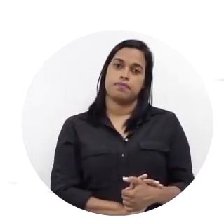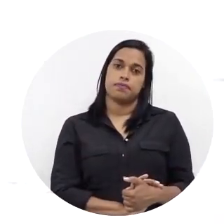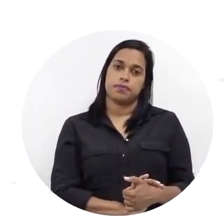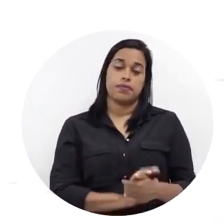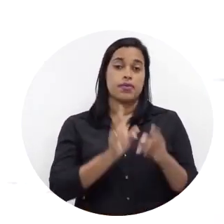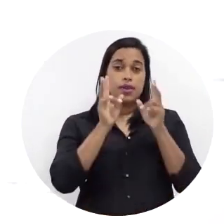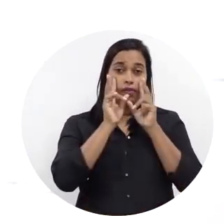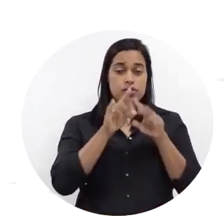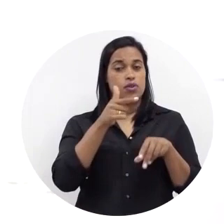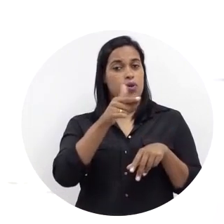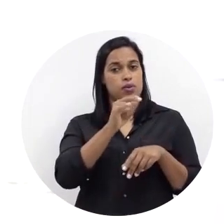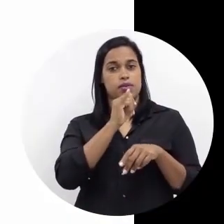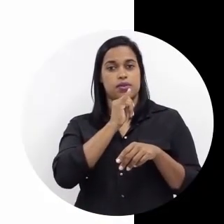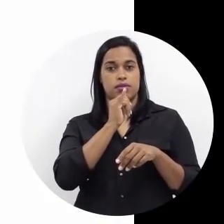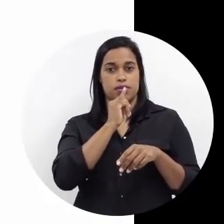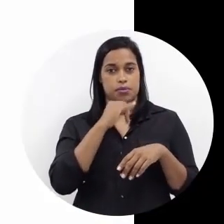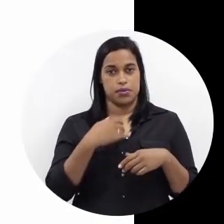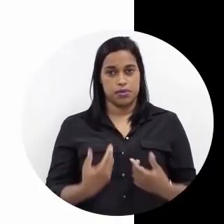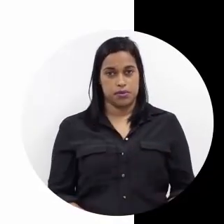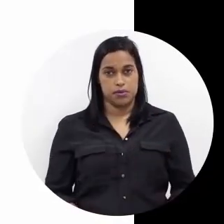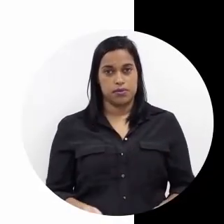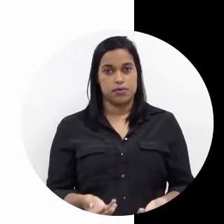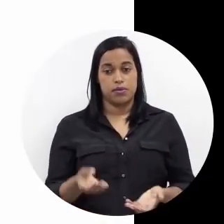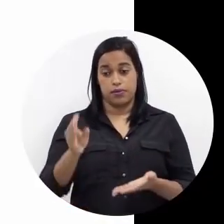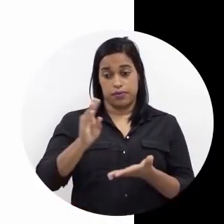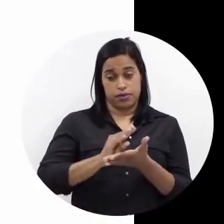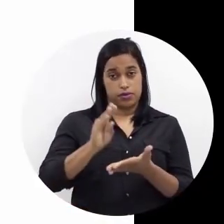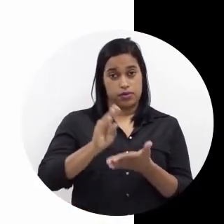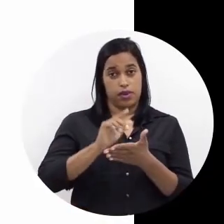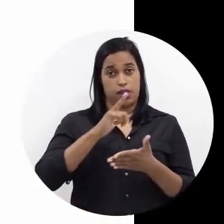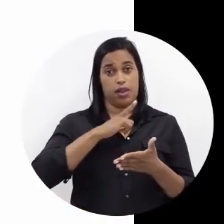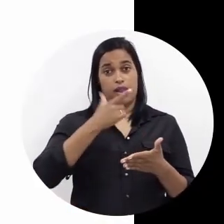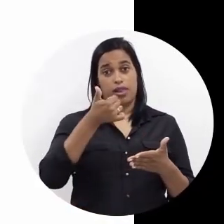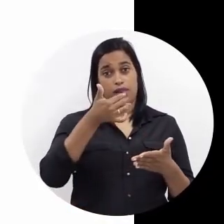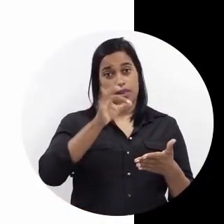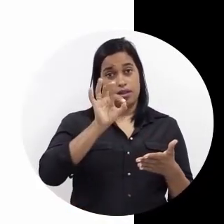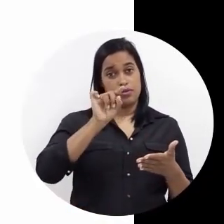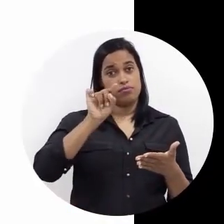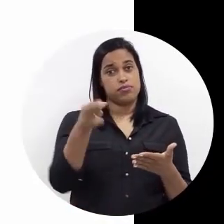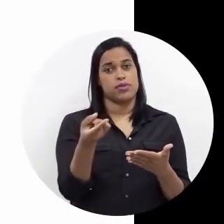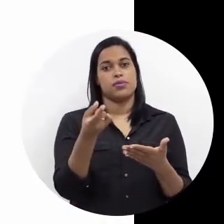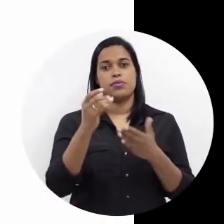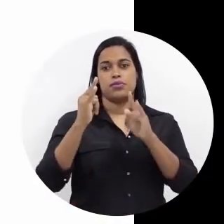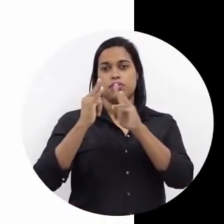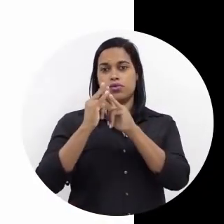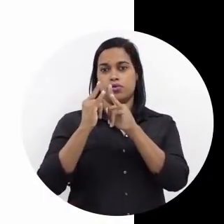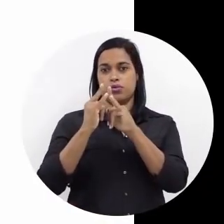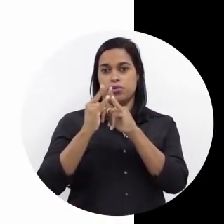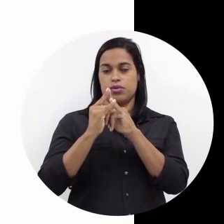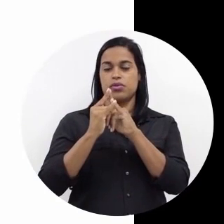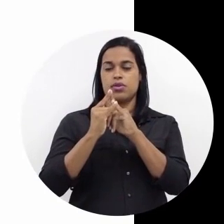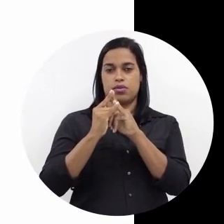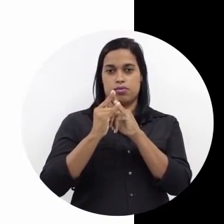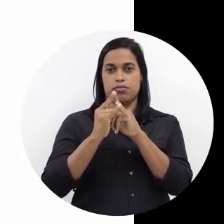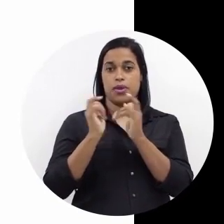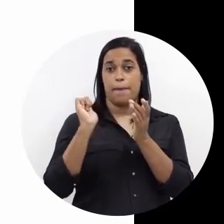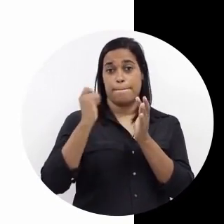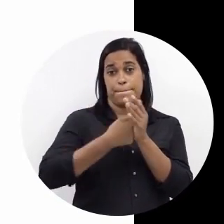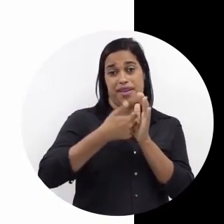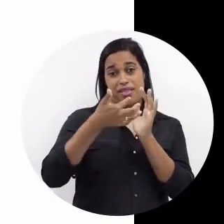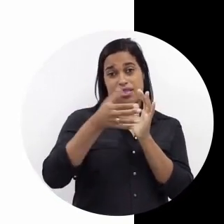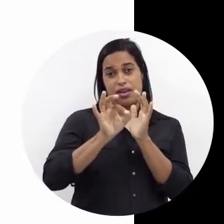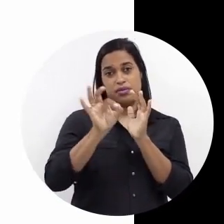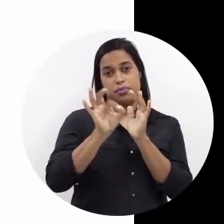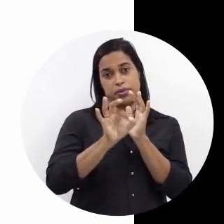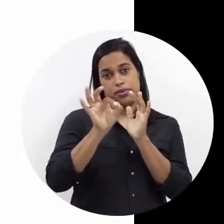Vejamos mais um exemplo. O investidor aplicou R$ 10.000,00 em uma instituição de crédito, que paga 10%